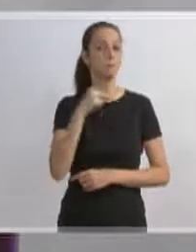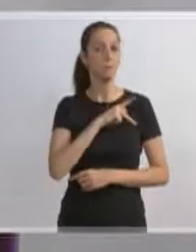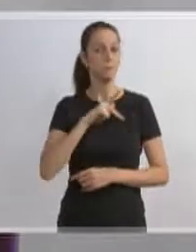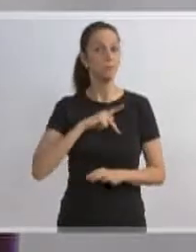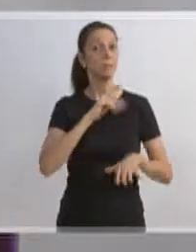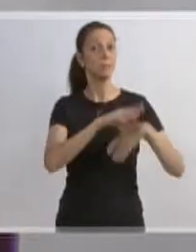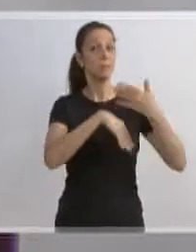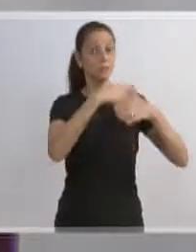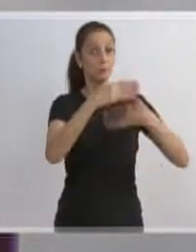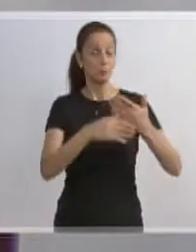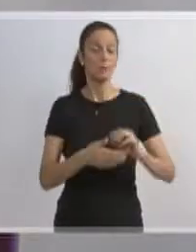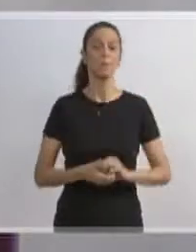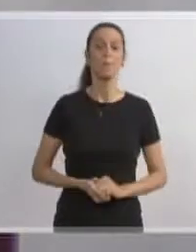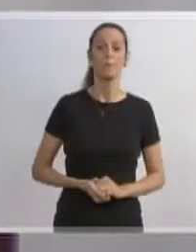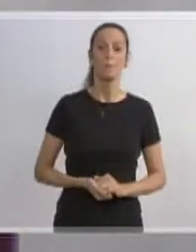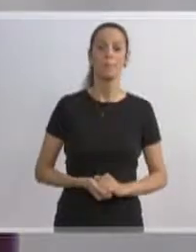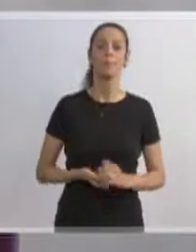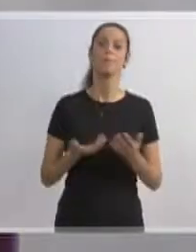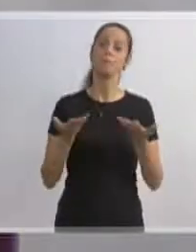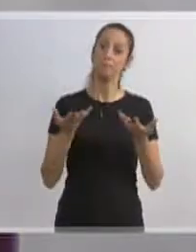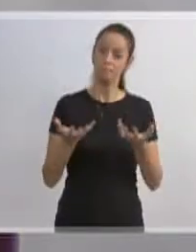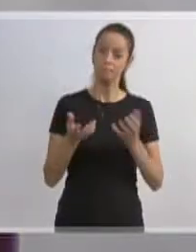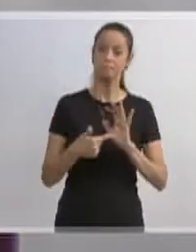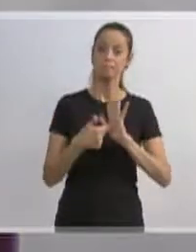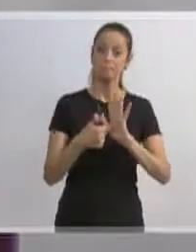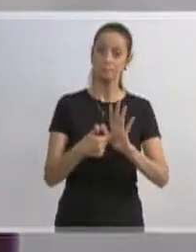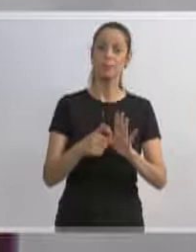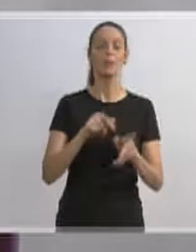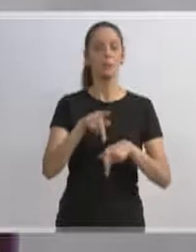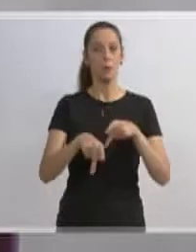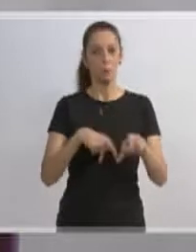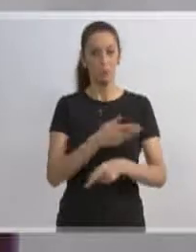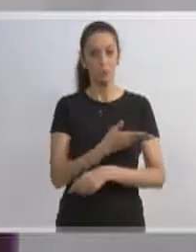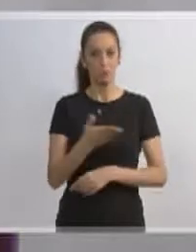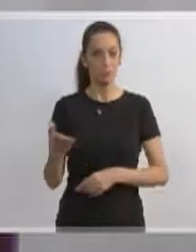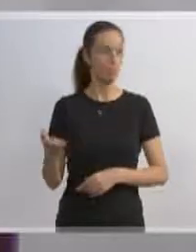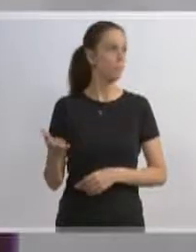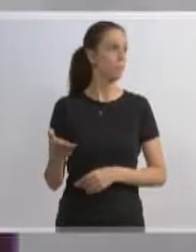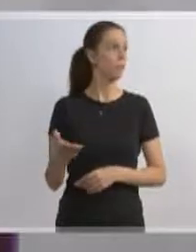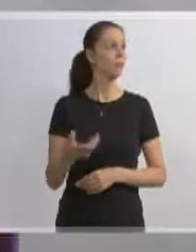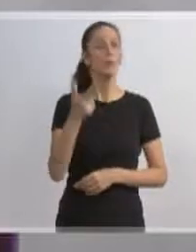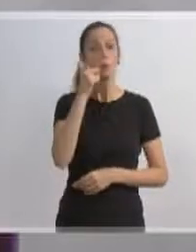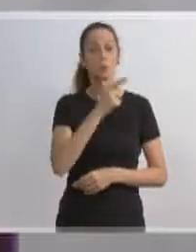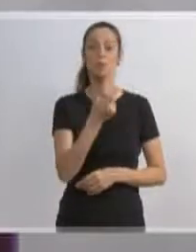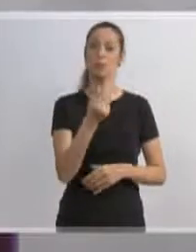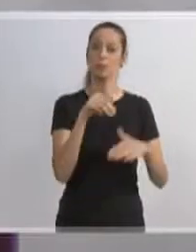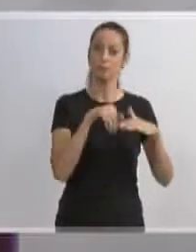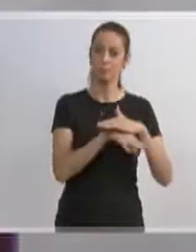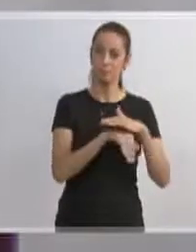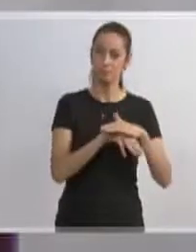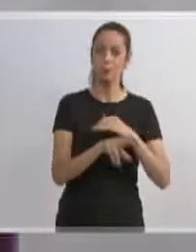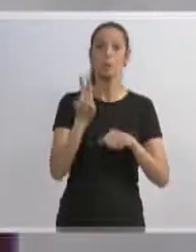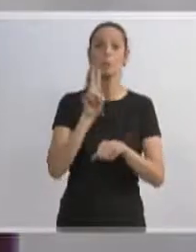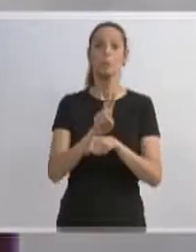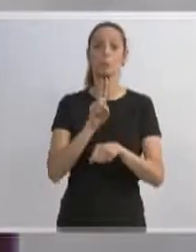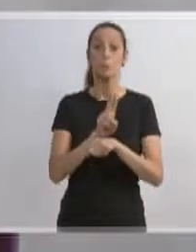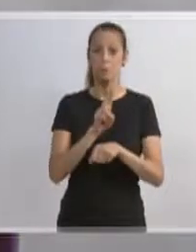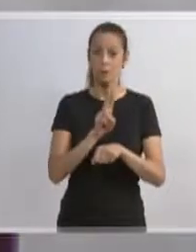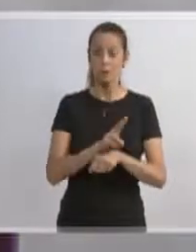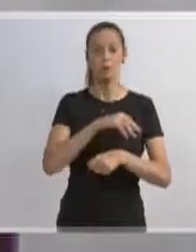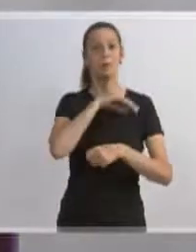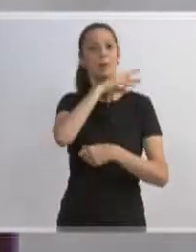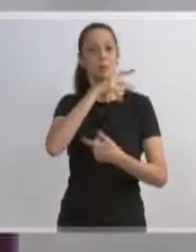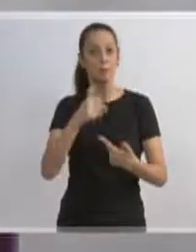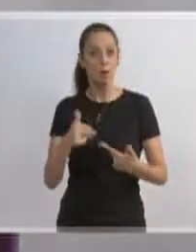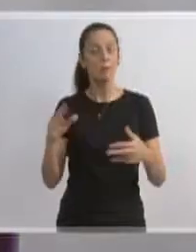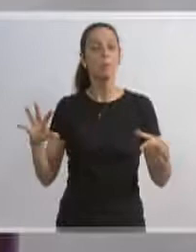animal. E como quero mostrar para a população, aqui, ó. Criar fundo específico de proteção animal via Secretaria de Saúde e